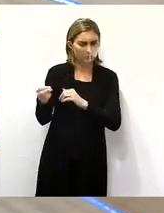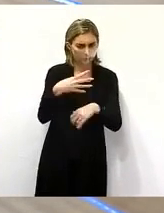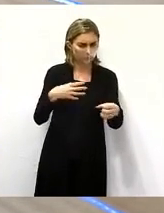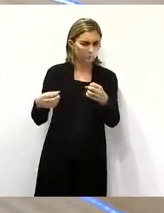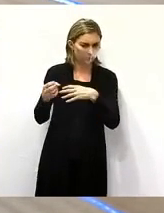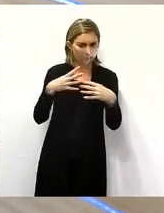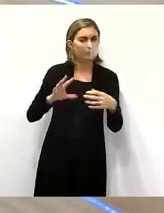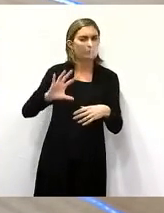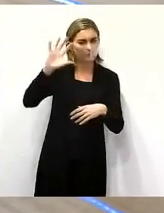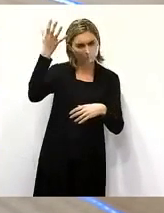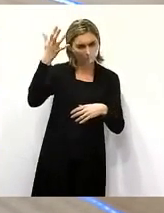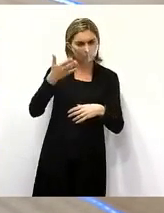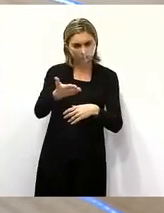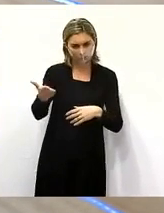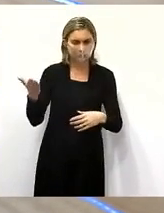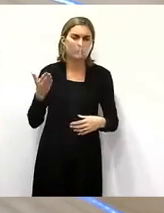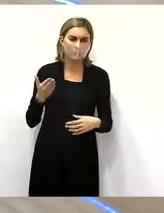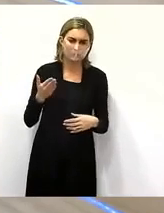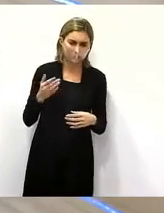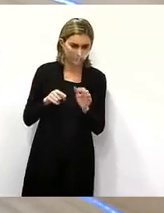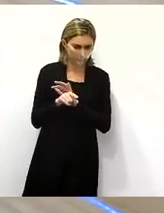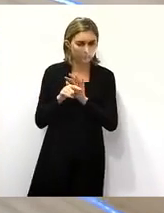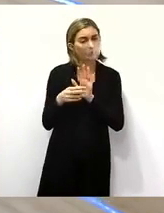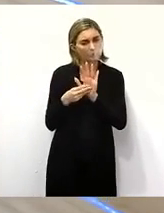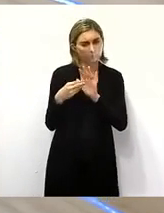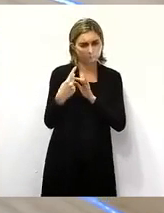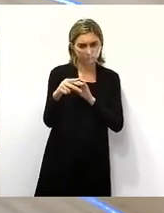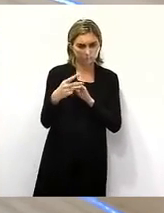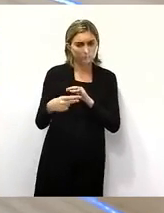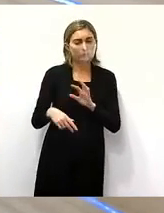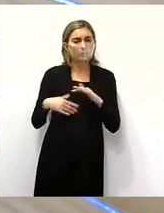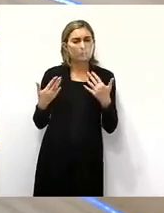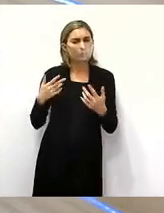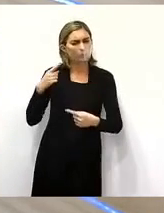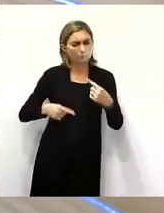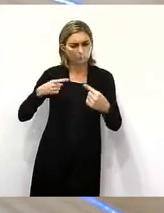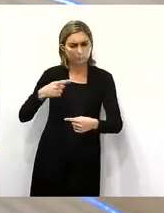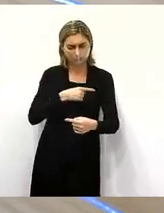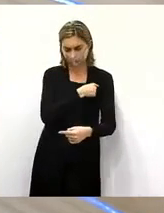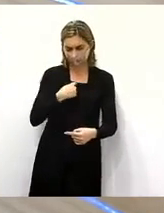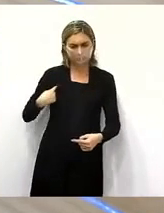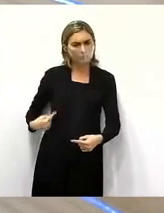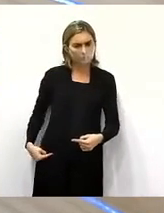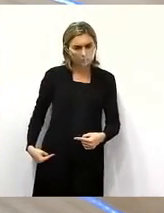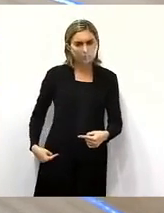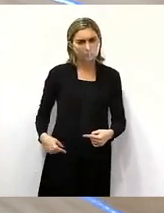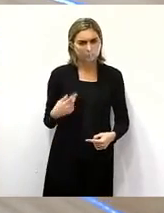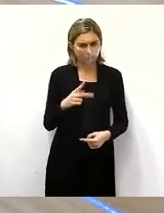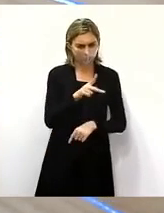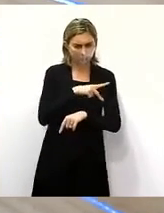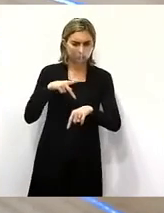atuais. É o que acontece aí nessa questãozinha que eu coloquei para vocês. Então, o conflito da China, não é, com